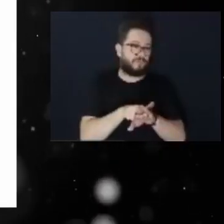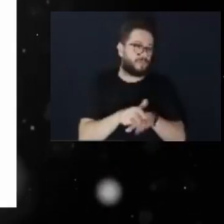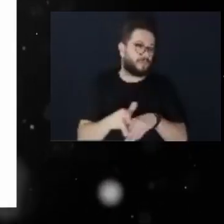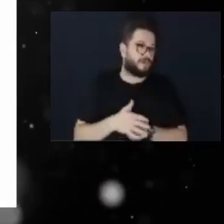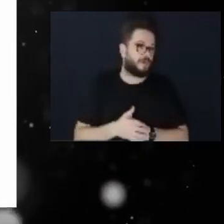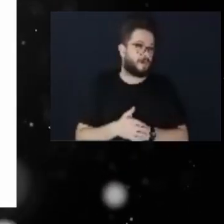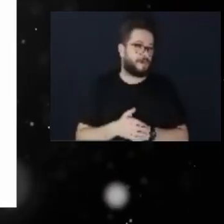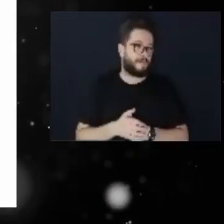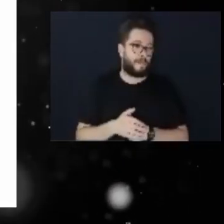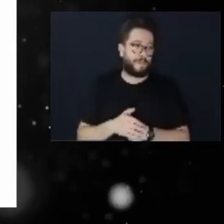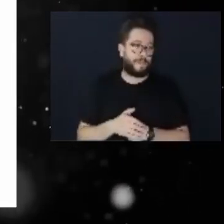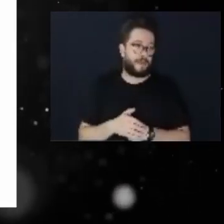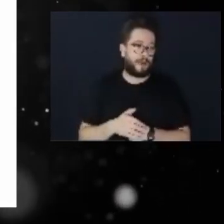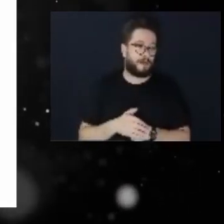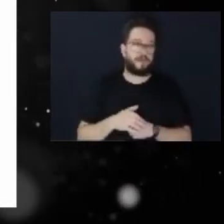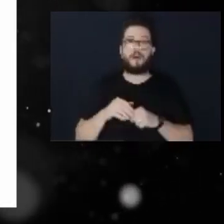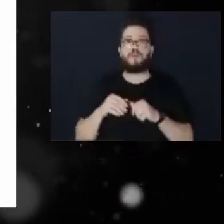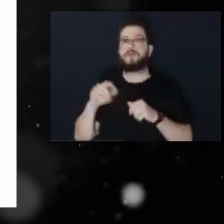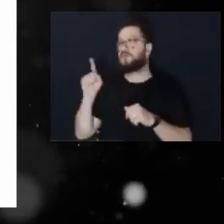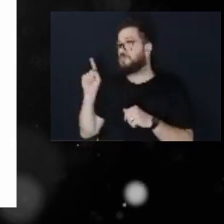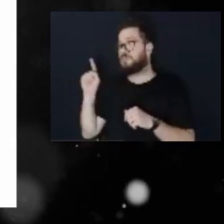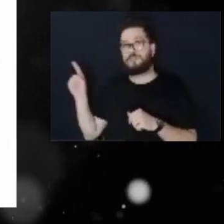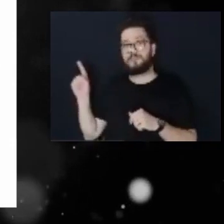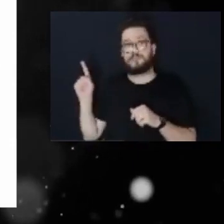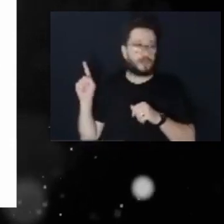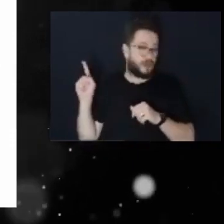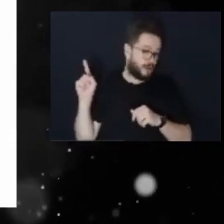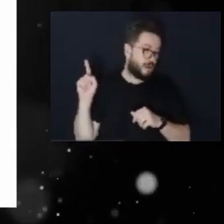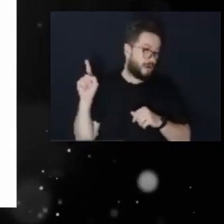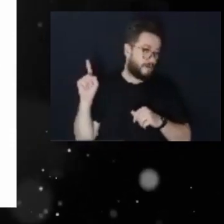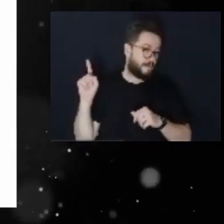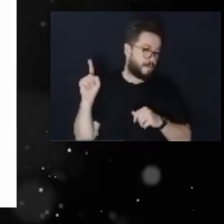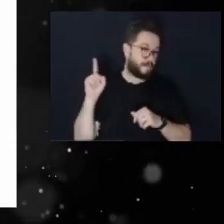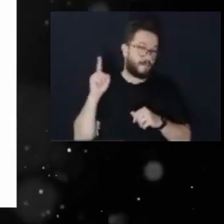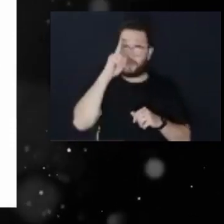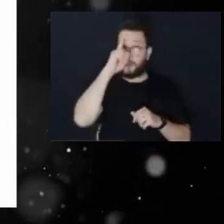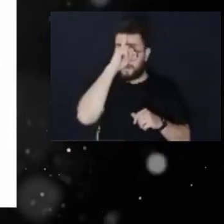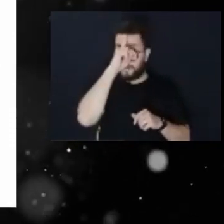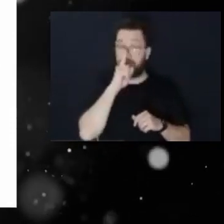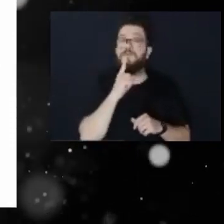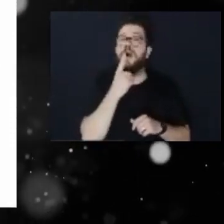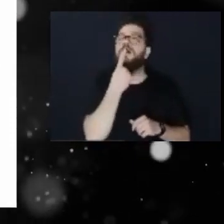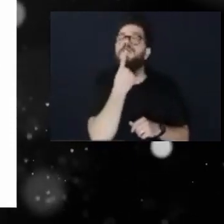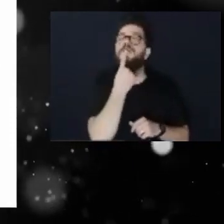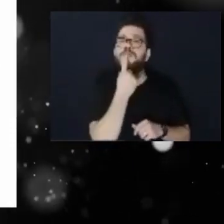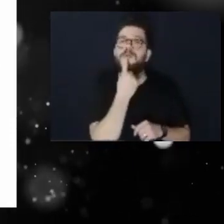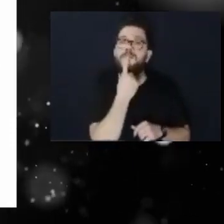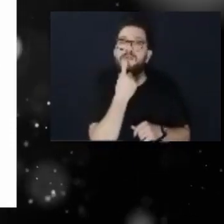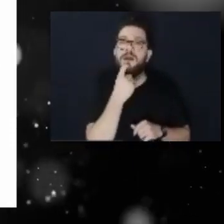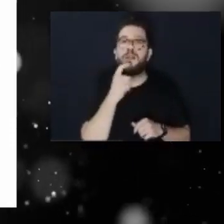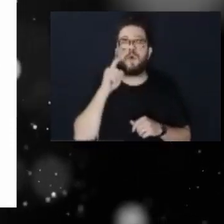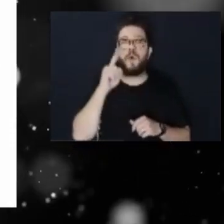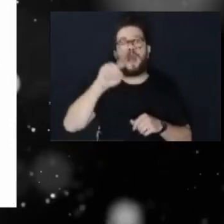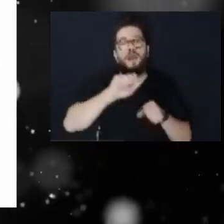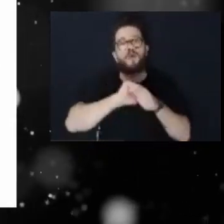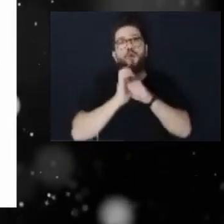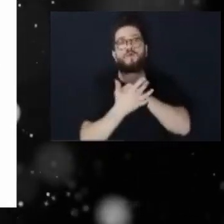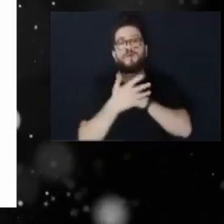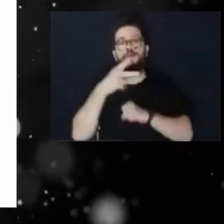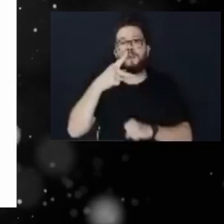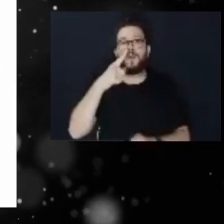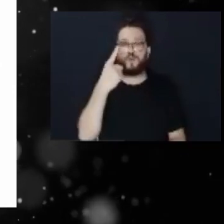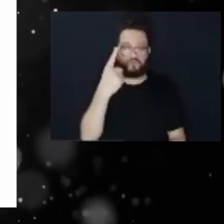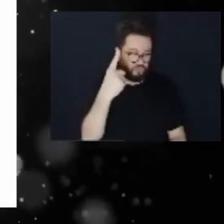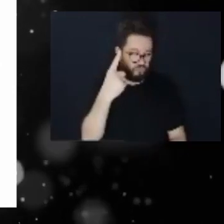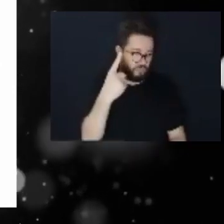P1 e a curva verde, casos pela variante que deu origem à pandemia. Tá?